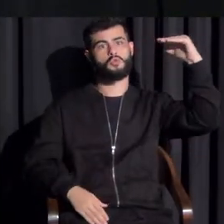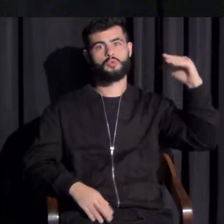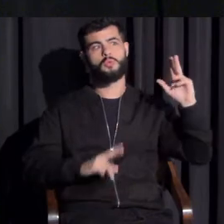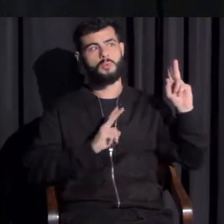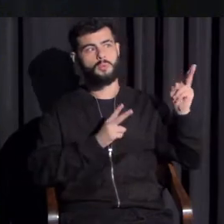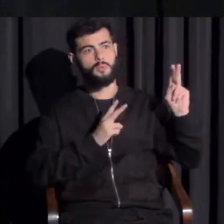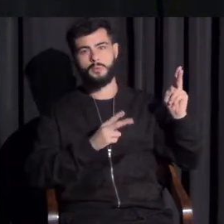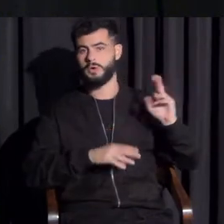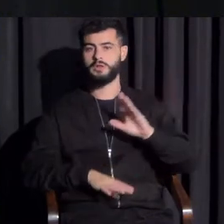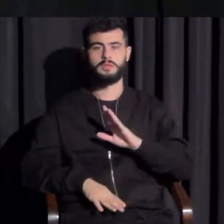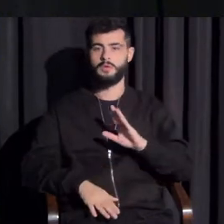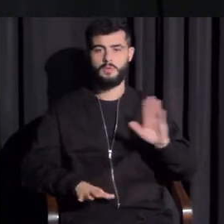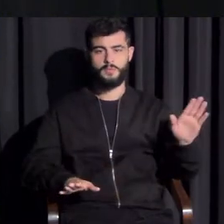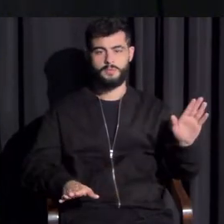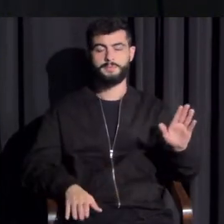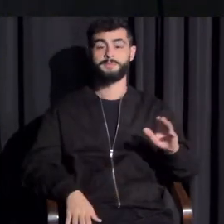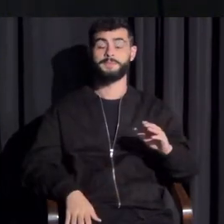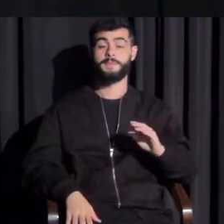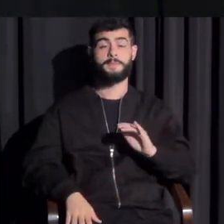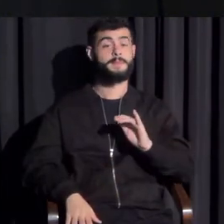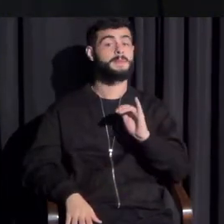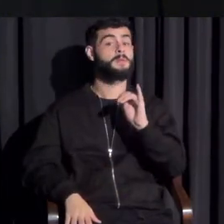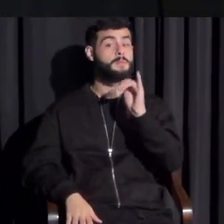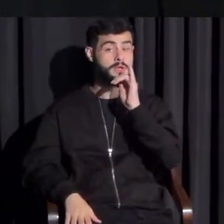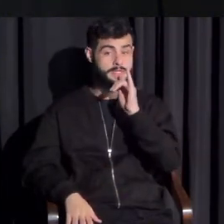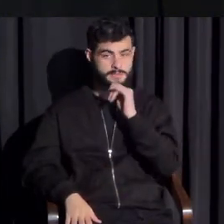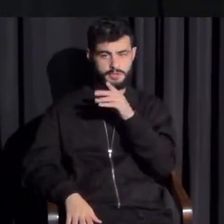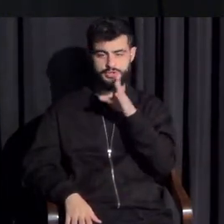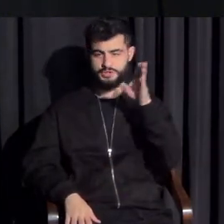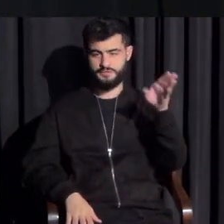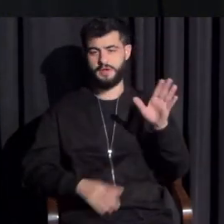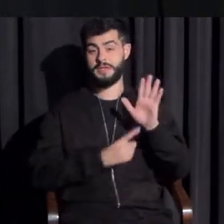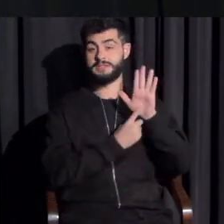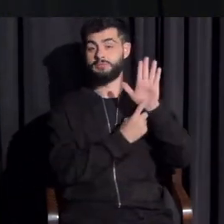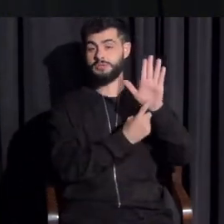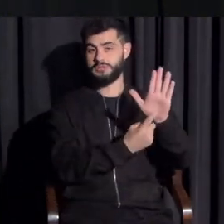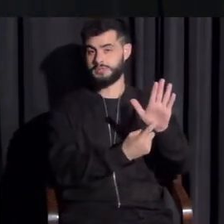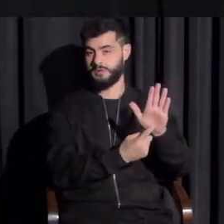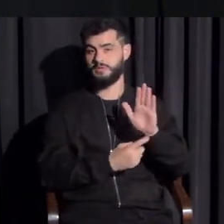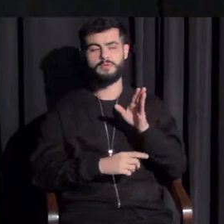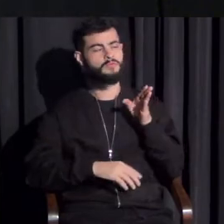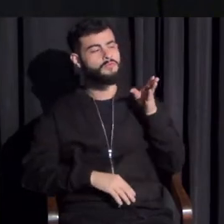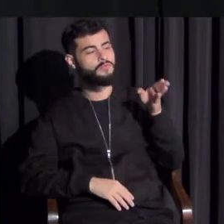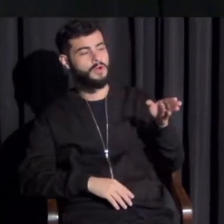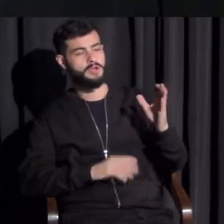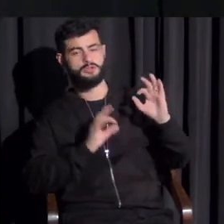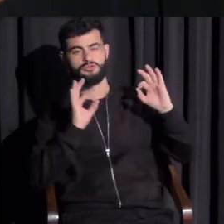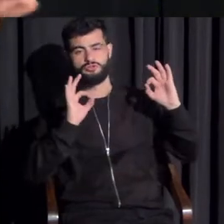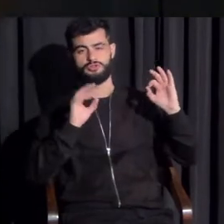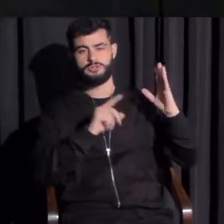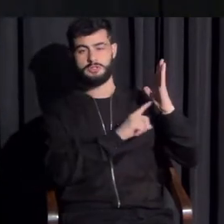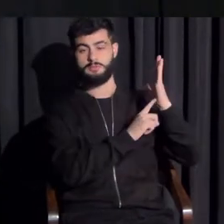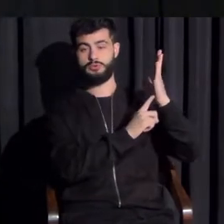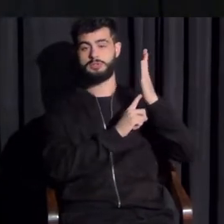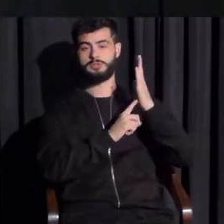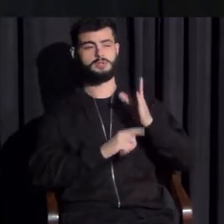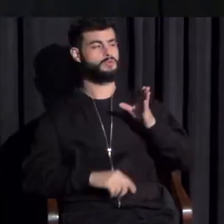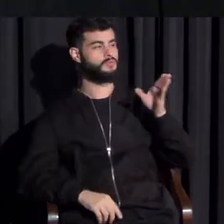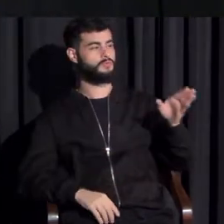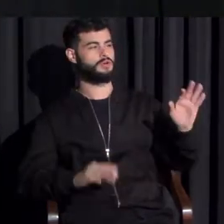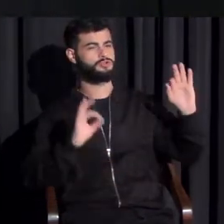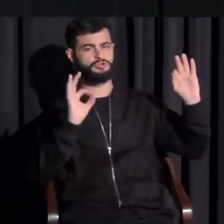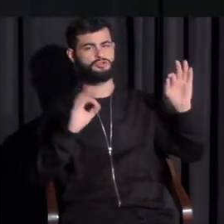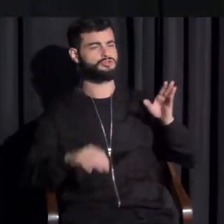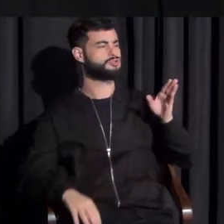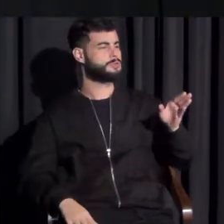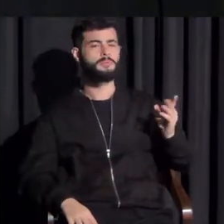Então, por que nós vamos para uma exposição XYZ, né, super mega,